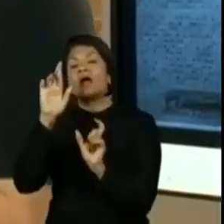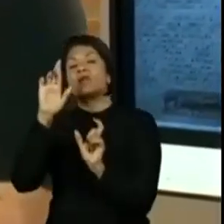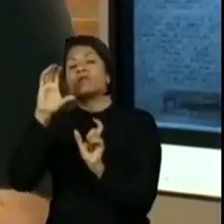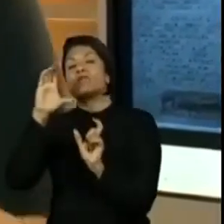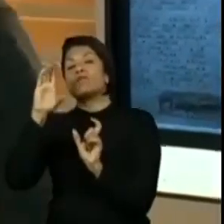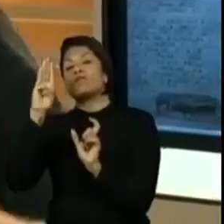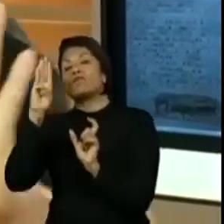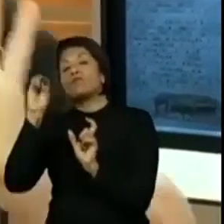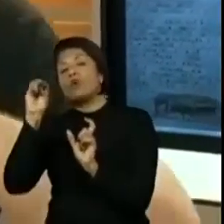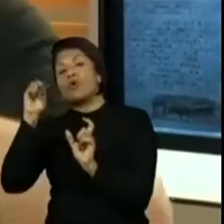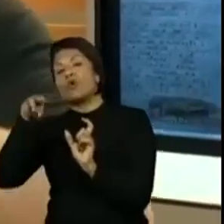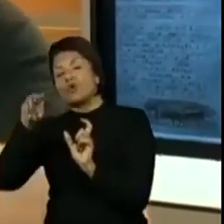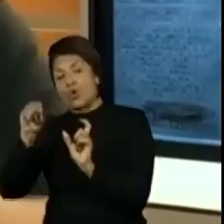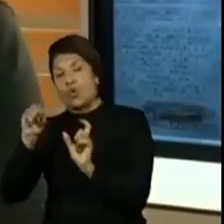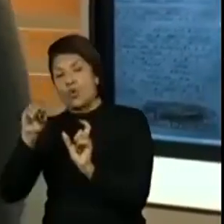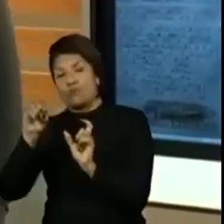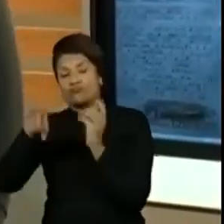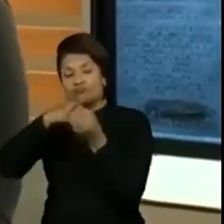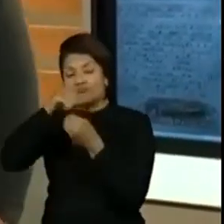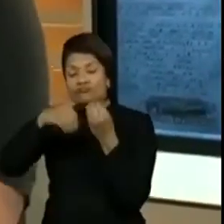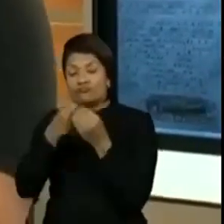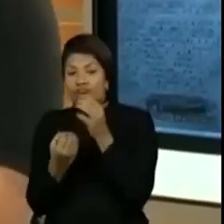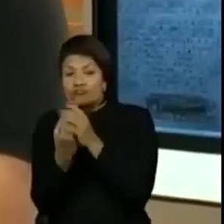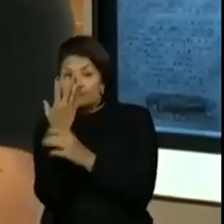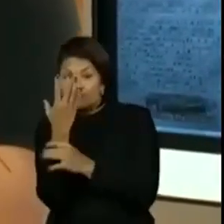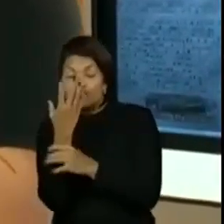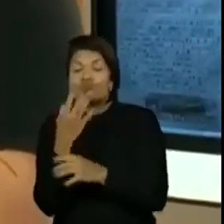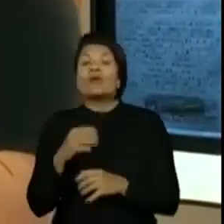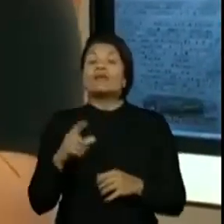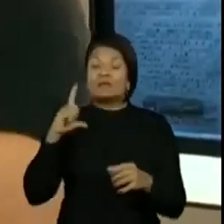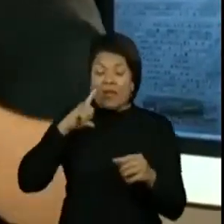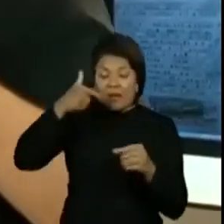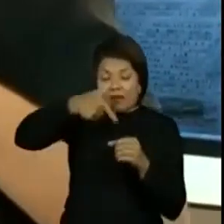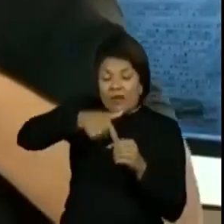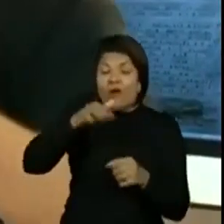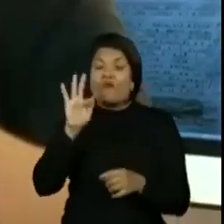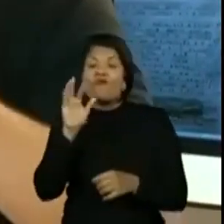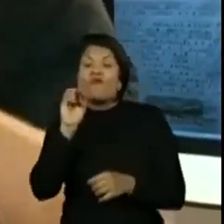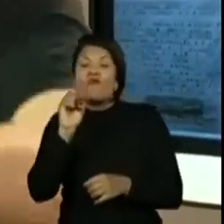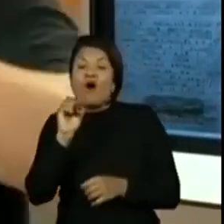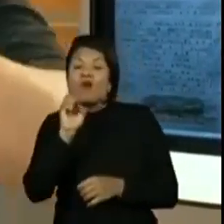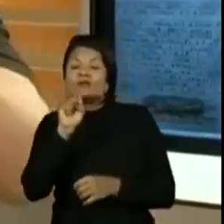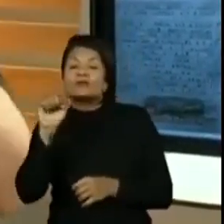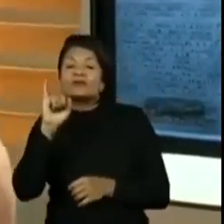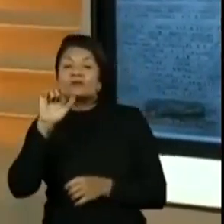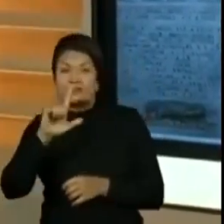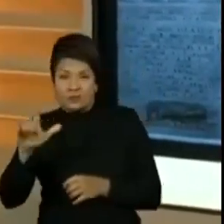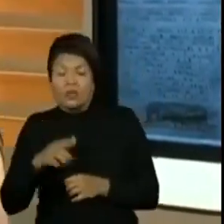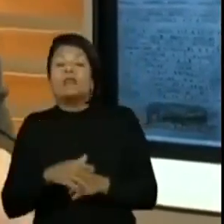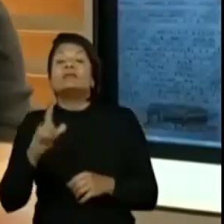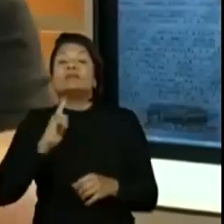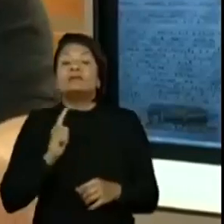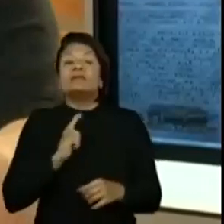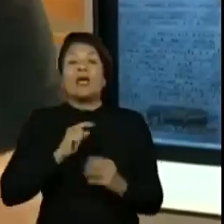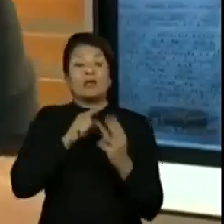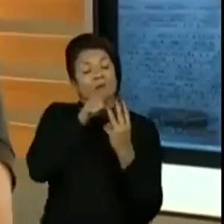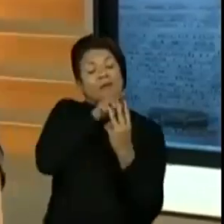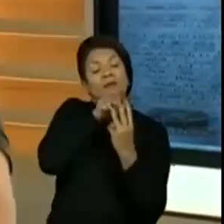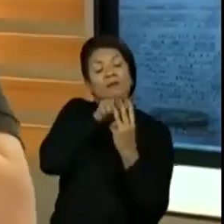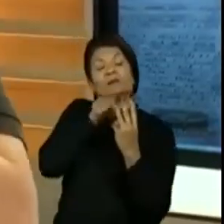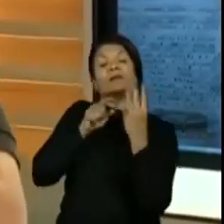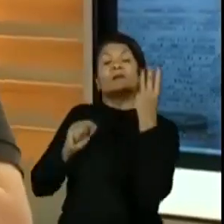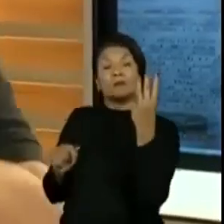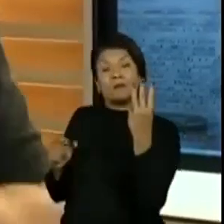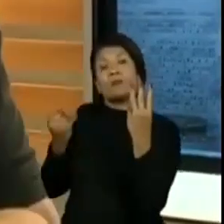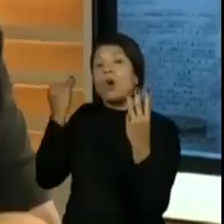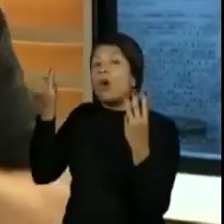combustível fóssil. Calma. Esse combustível fóssil, nós temos aí 3 combustíveis muito importantes